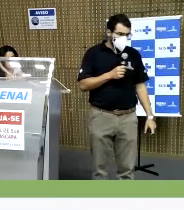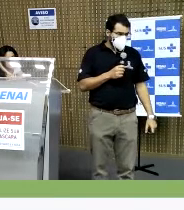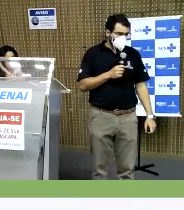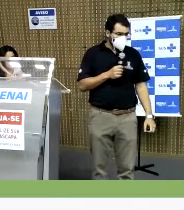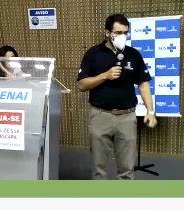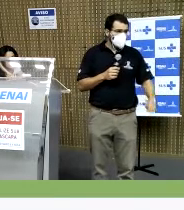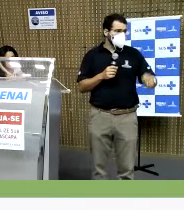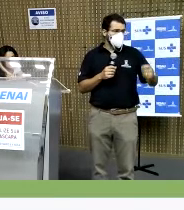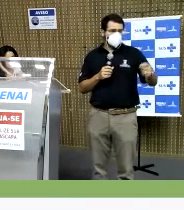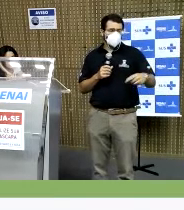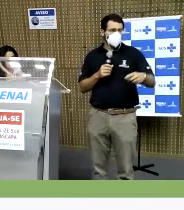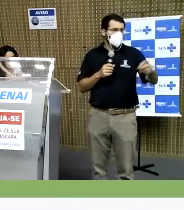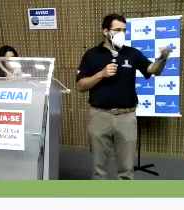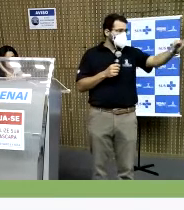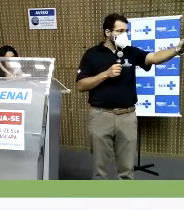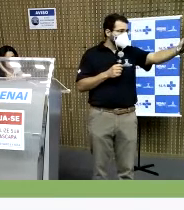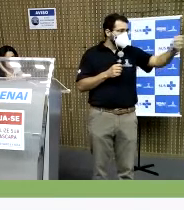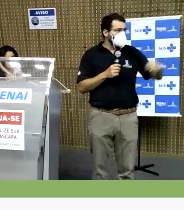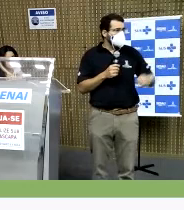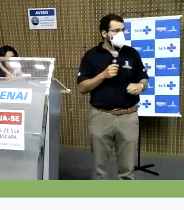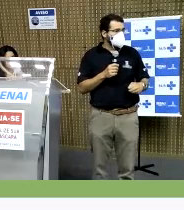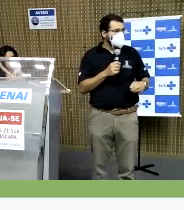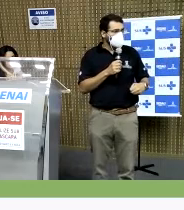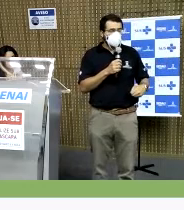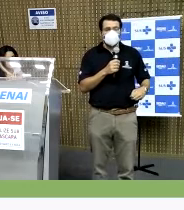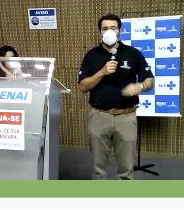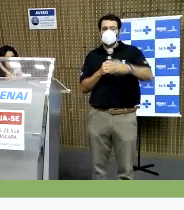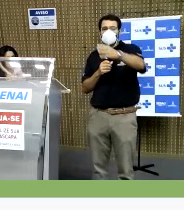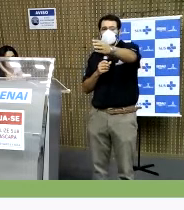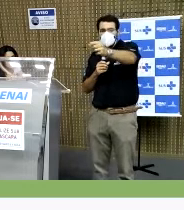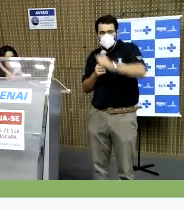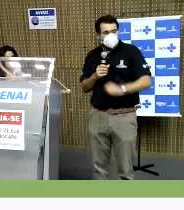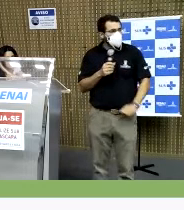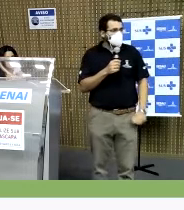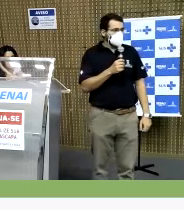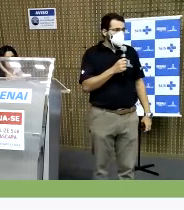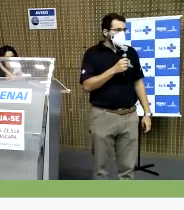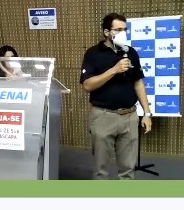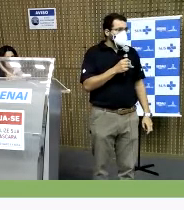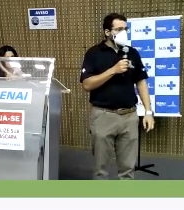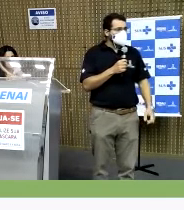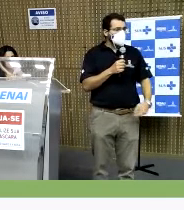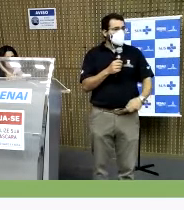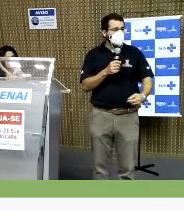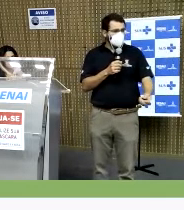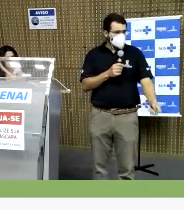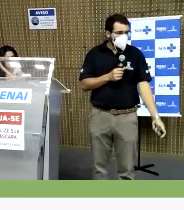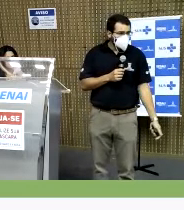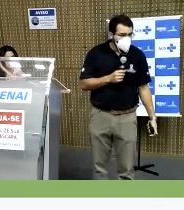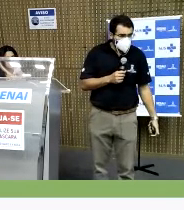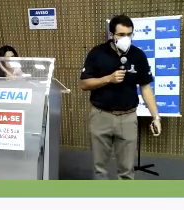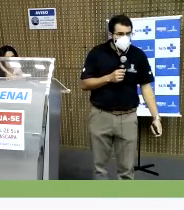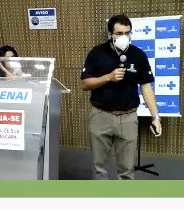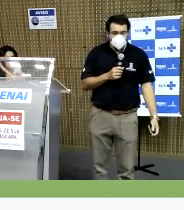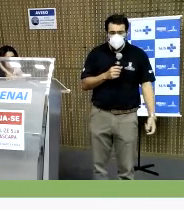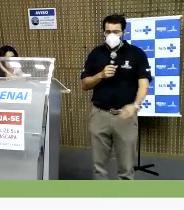passado. Entendeu? Registro, a Karine foi a enfermeira nossa, a Cida passou na unidade, ela sabe o quanto ativa é